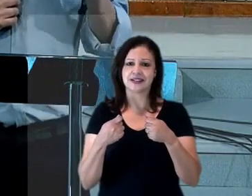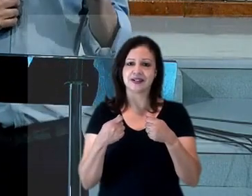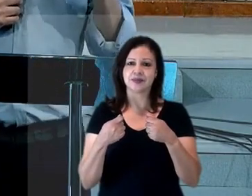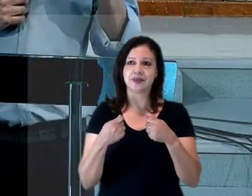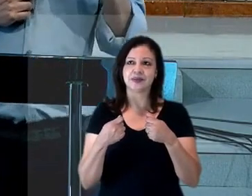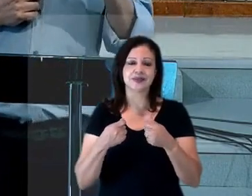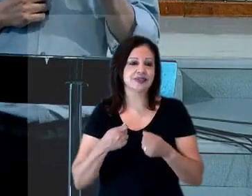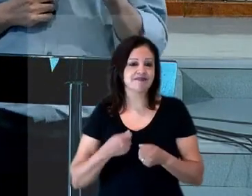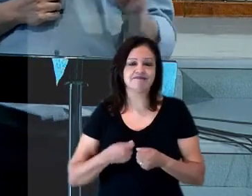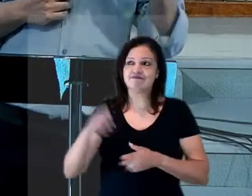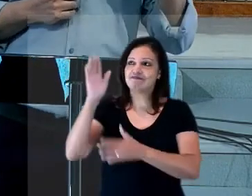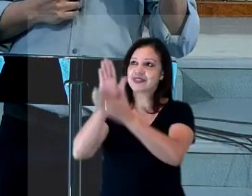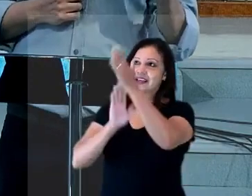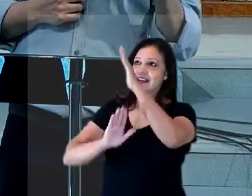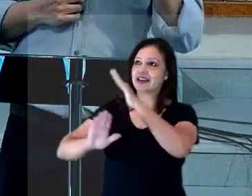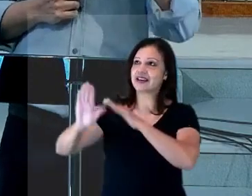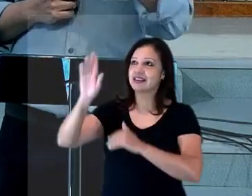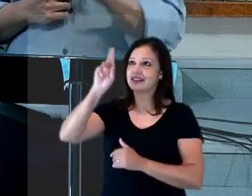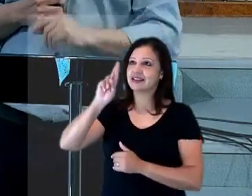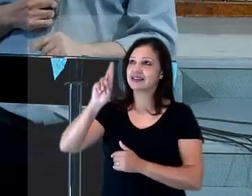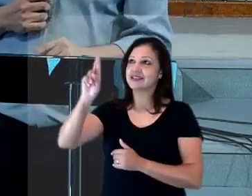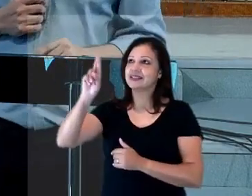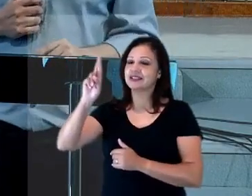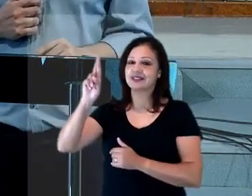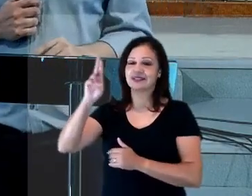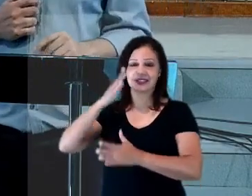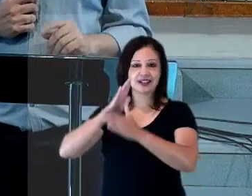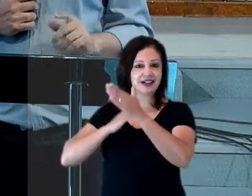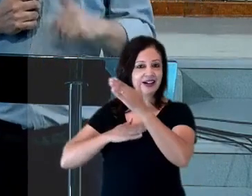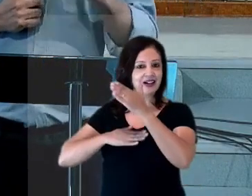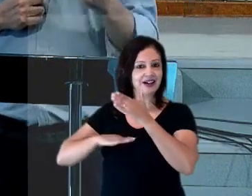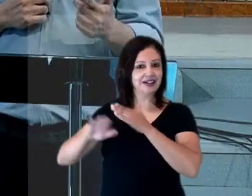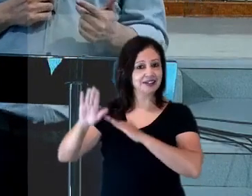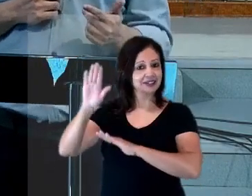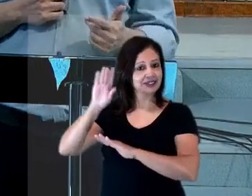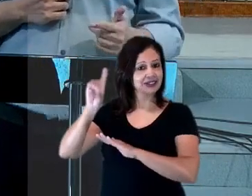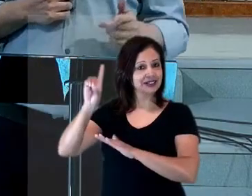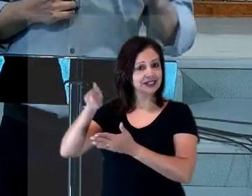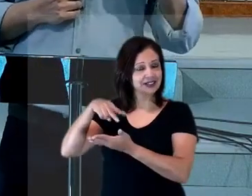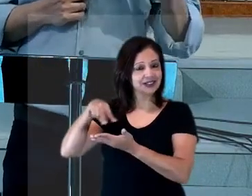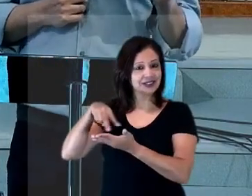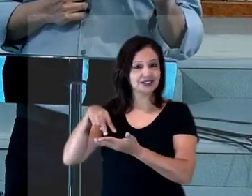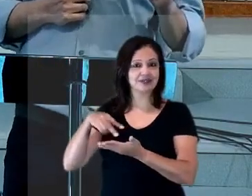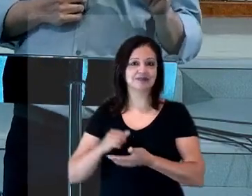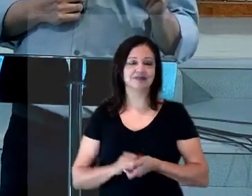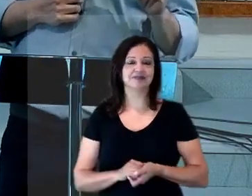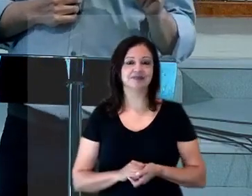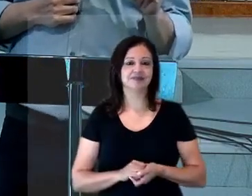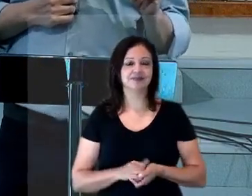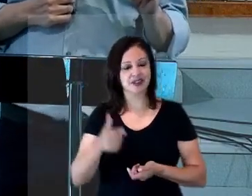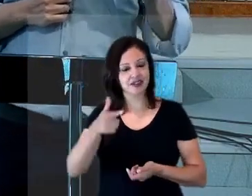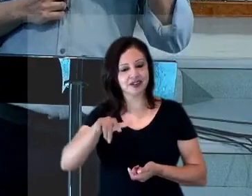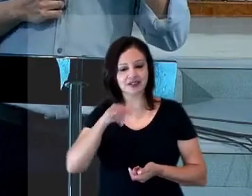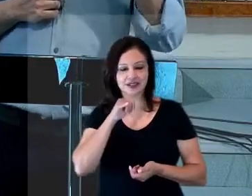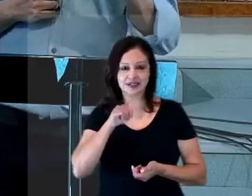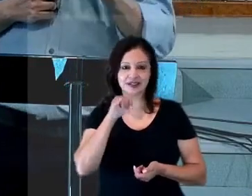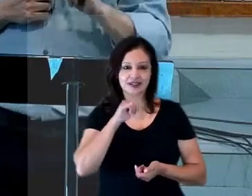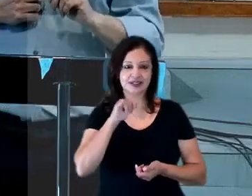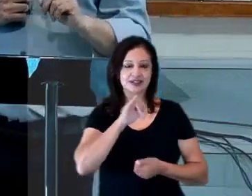Quem quer adorar ao Senhor também quer dançar e praticar. Os outros anúncios estarão divulgados no YouTube,